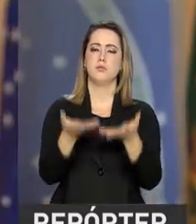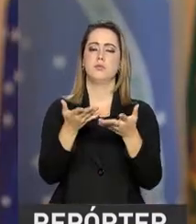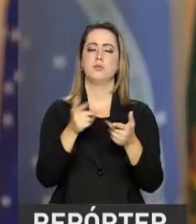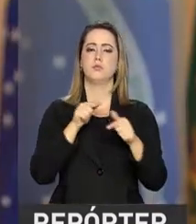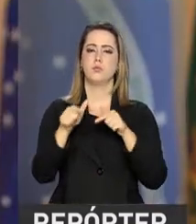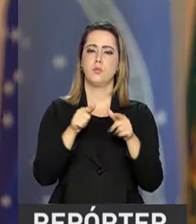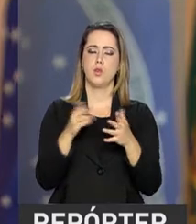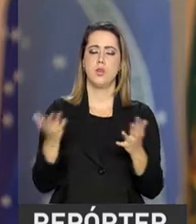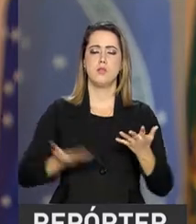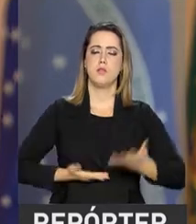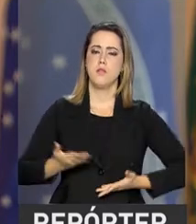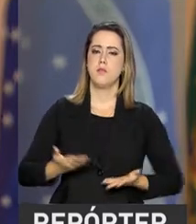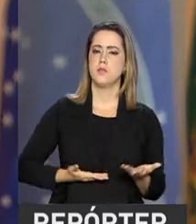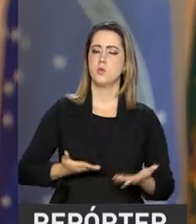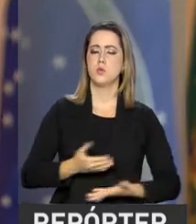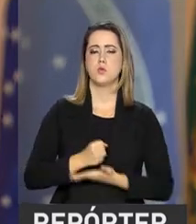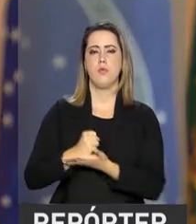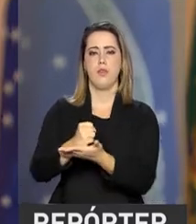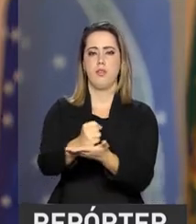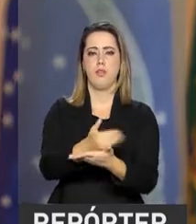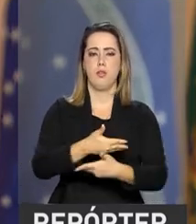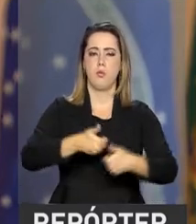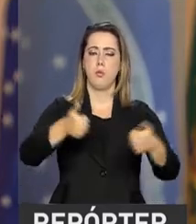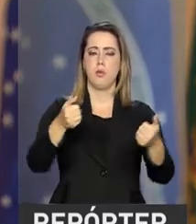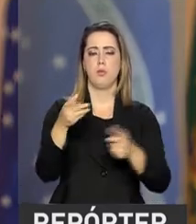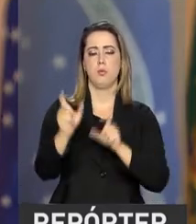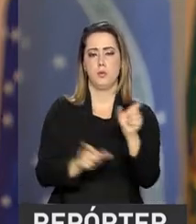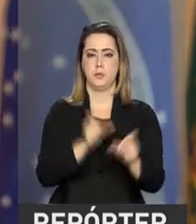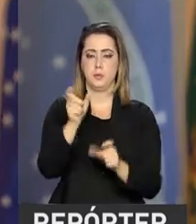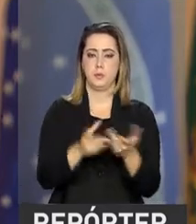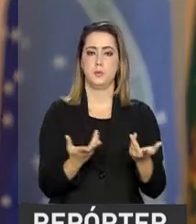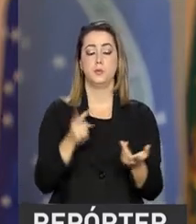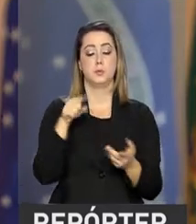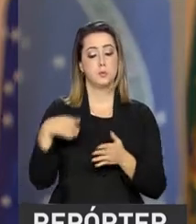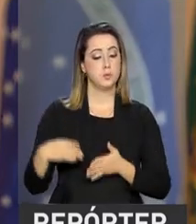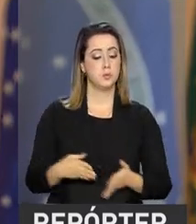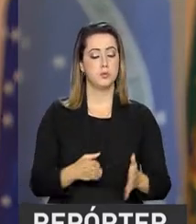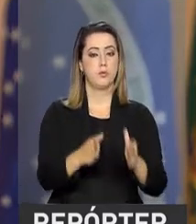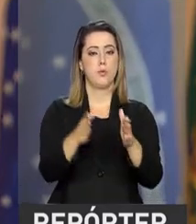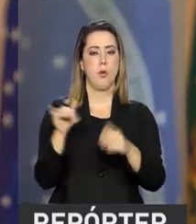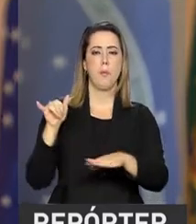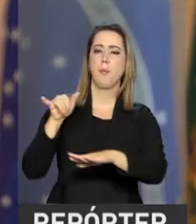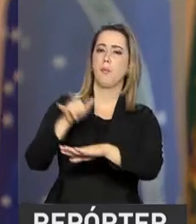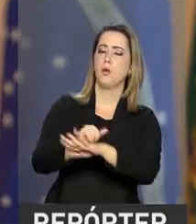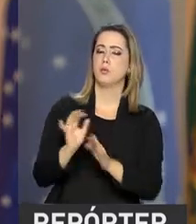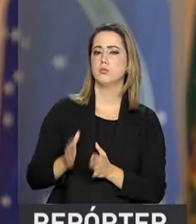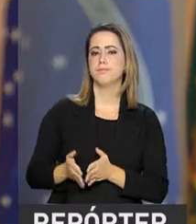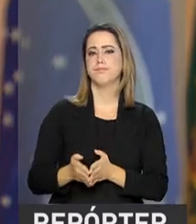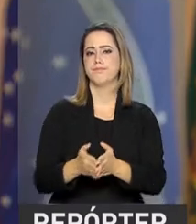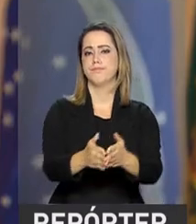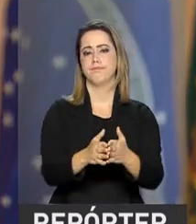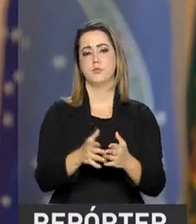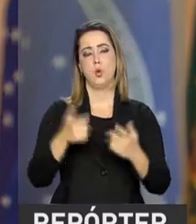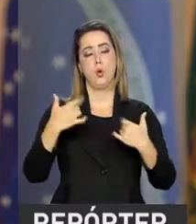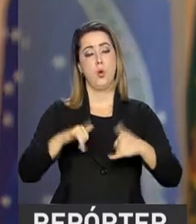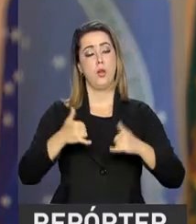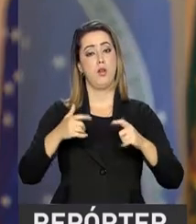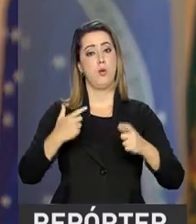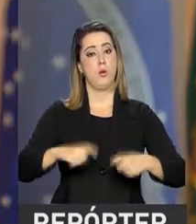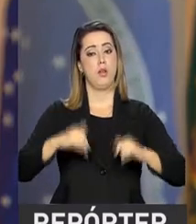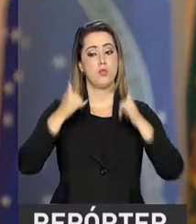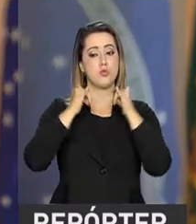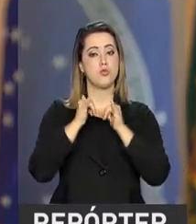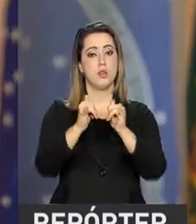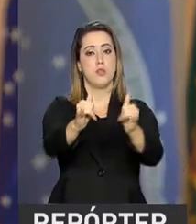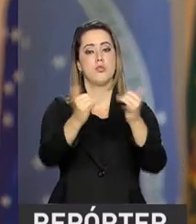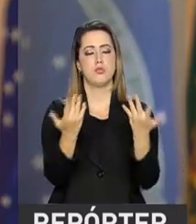de melhor qualidade à população são rodovias portos aeroportos e linhas de transmissão que